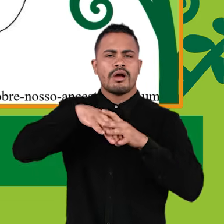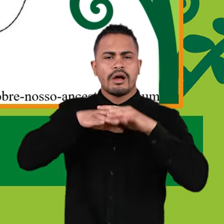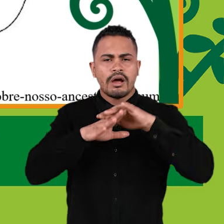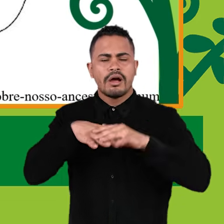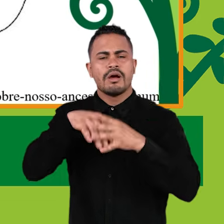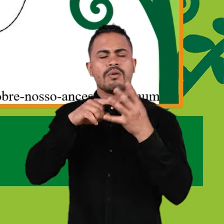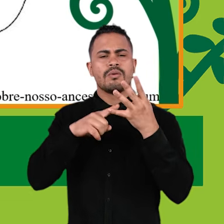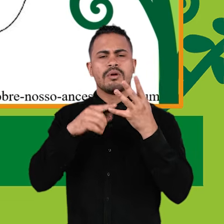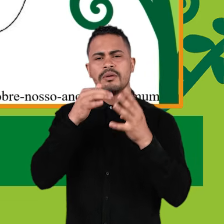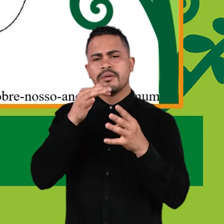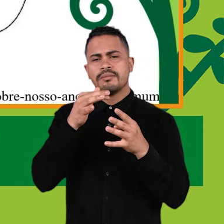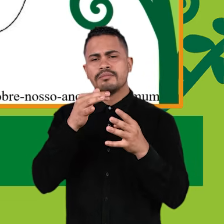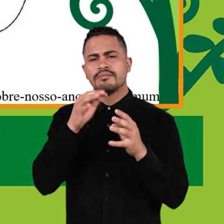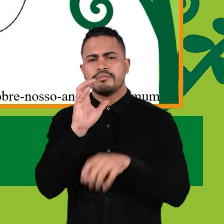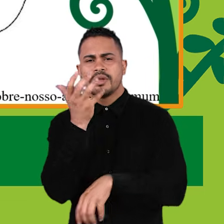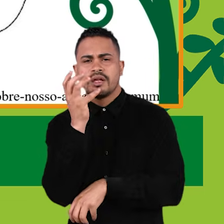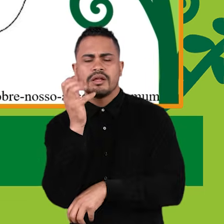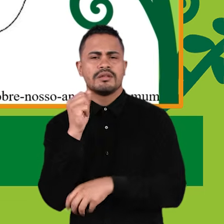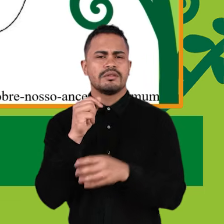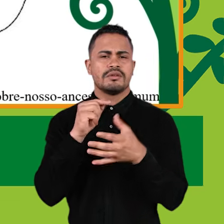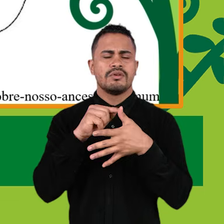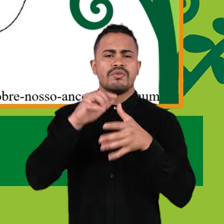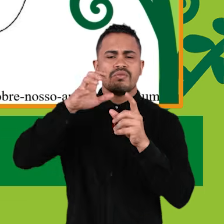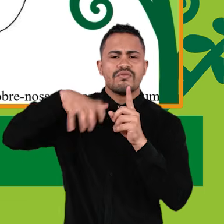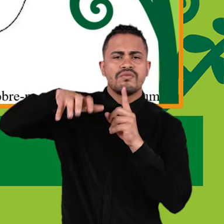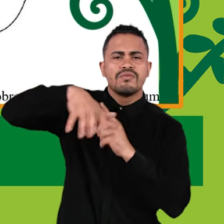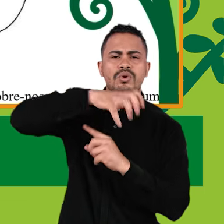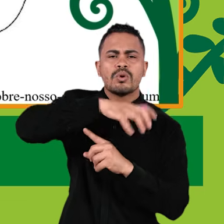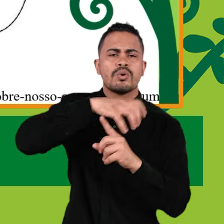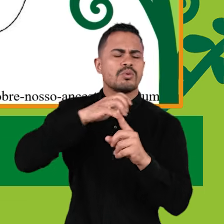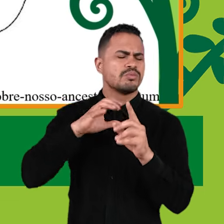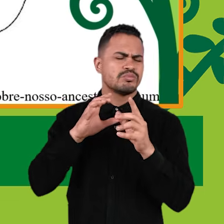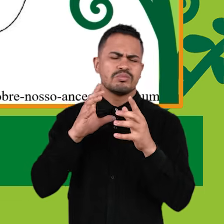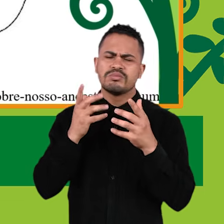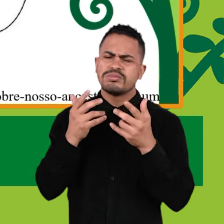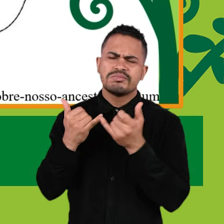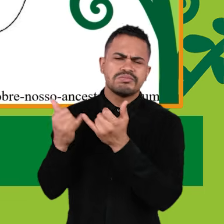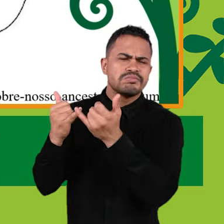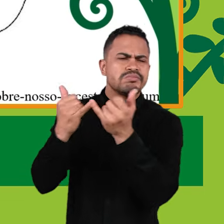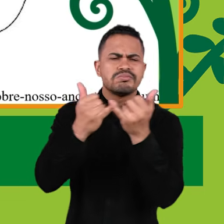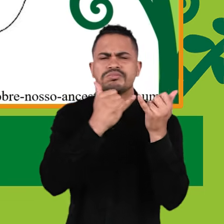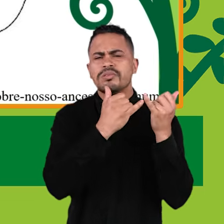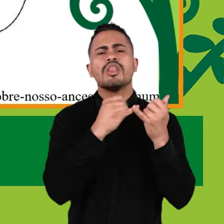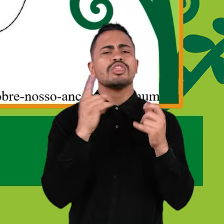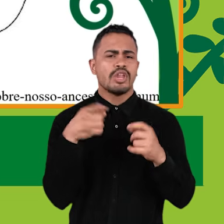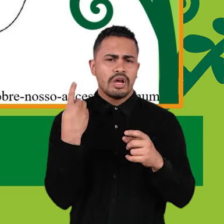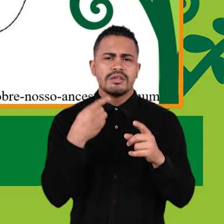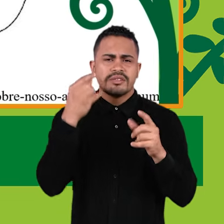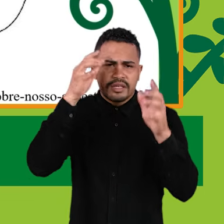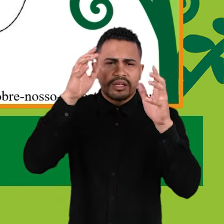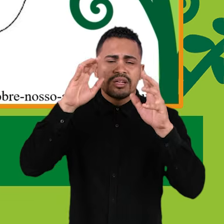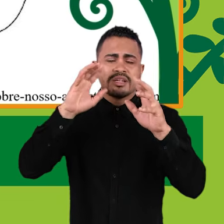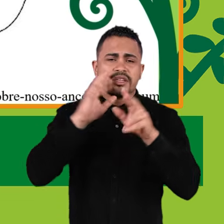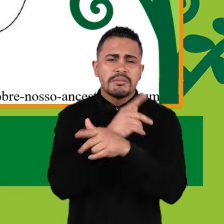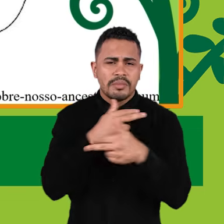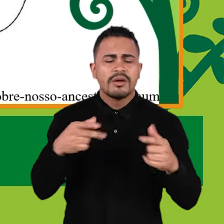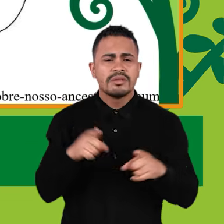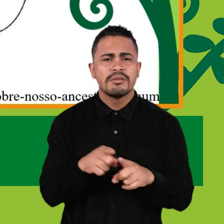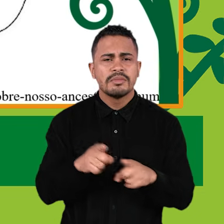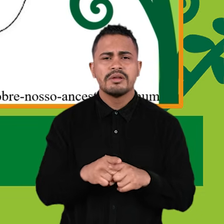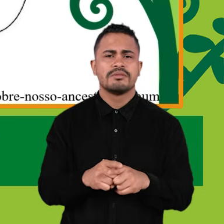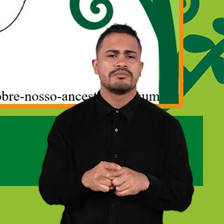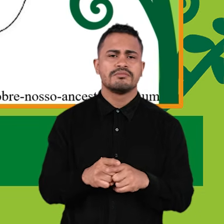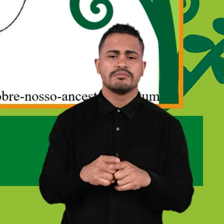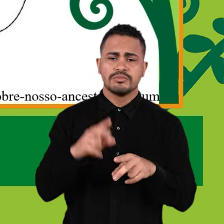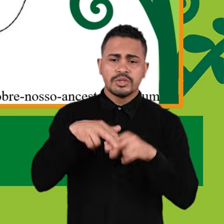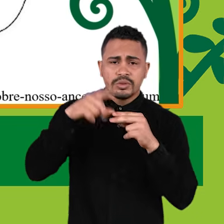um fungo, e nossa também, nós animais. Então, você vai ter ali que essa similaridade, ela é uma prova de que todos nós